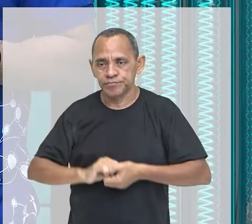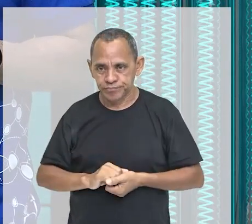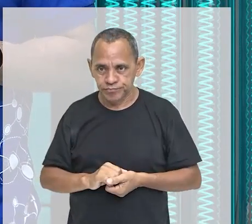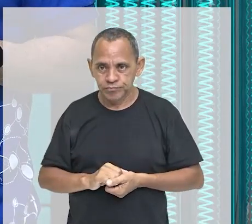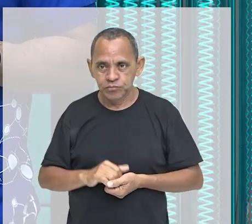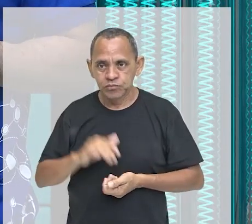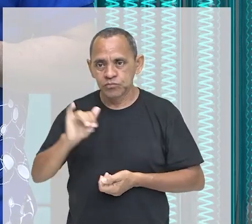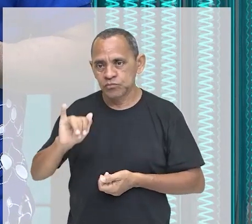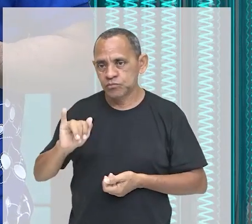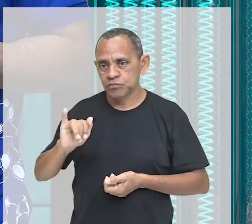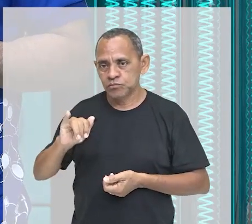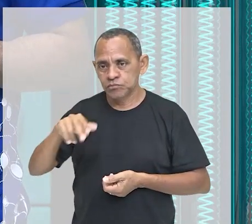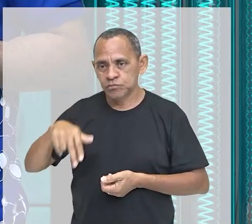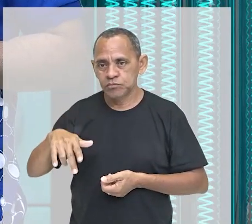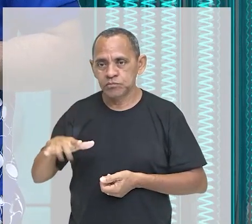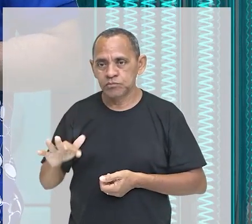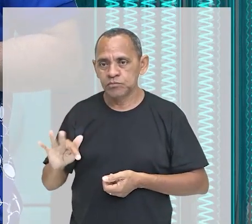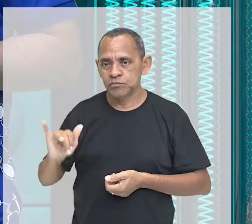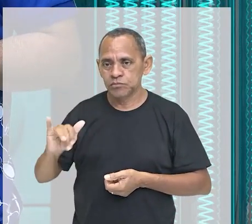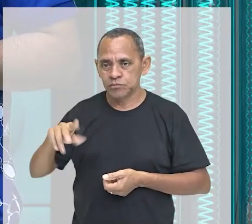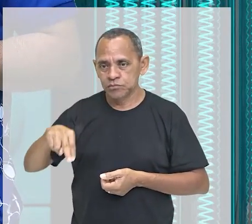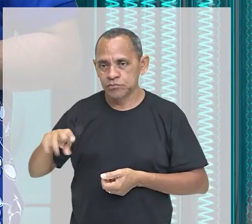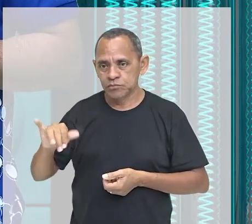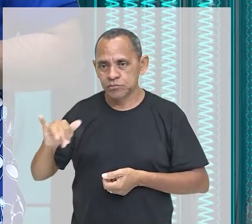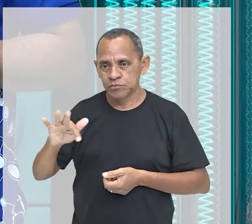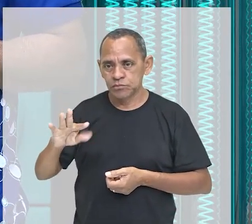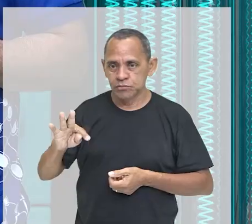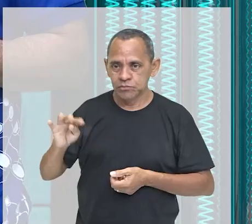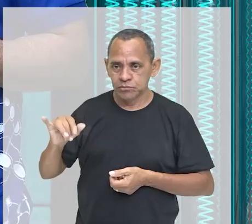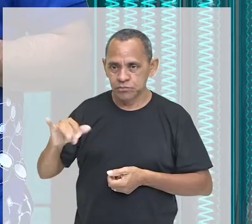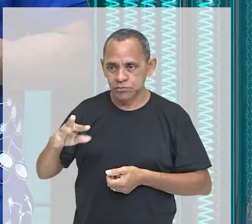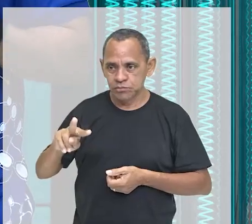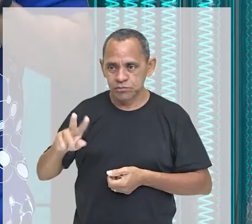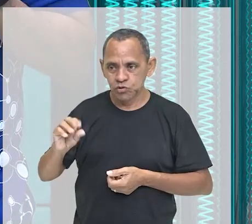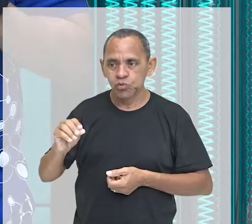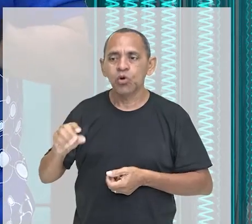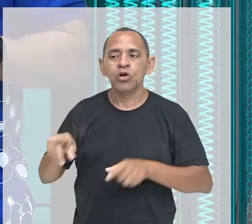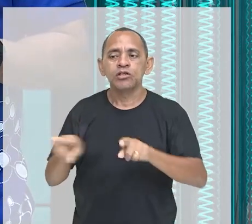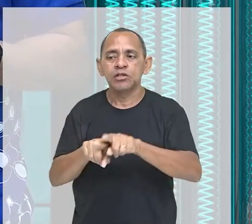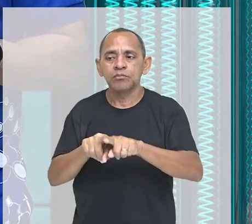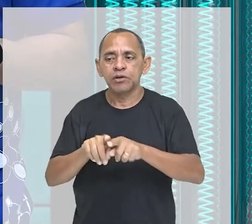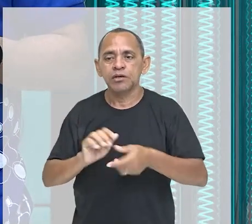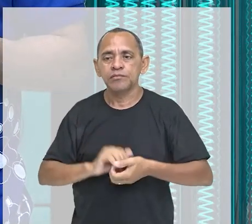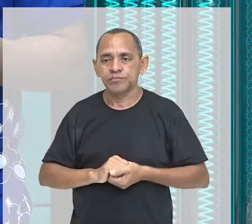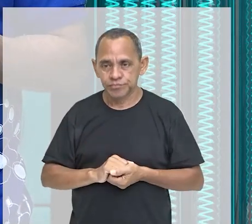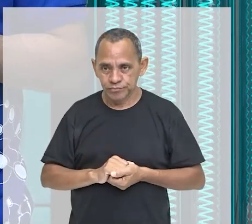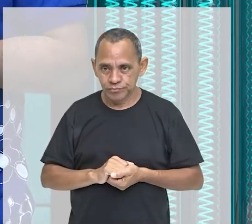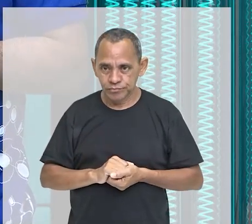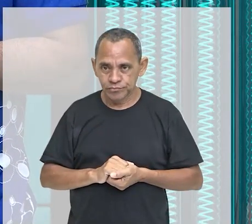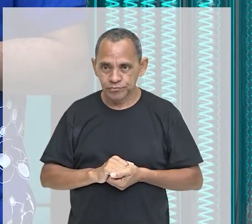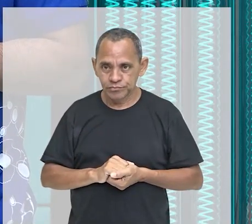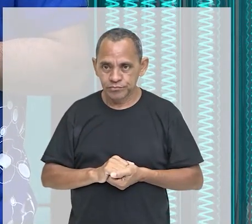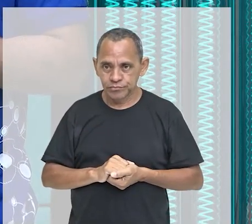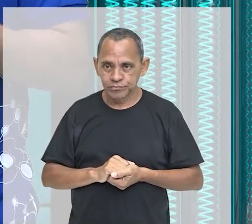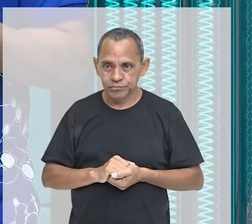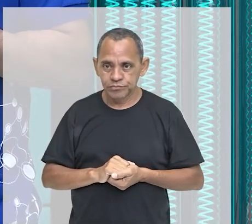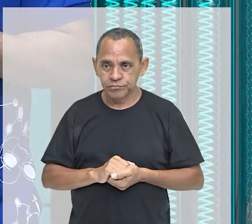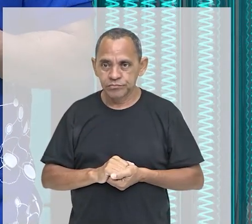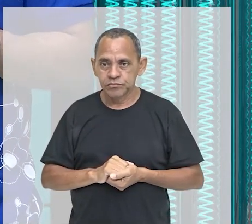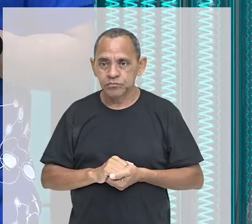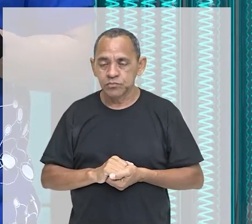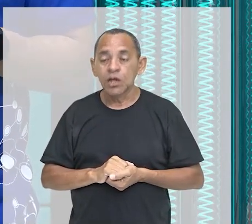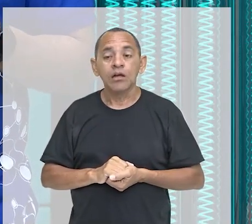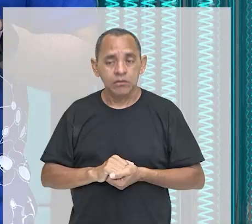das frases, tá? Das orações do condicional do tipo 2. Fiquem tranquilos que a gente vai ver